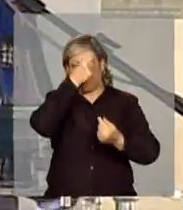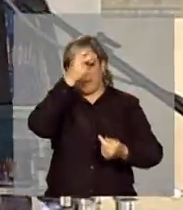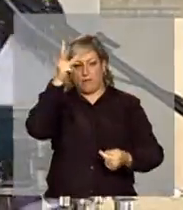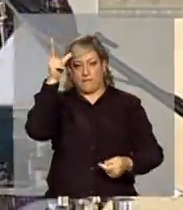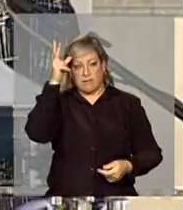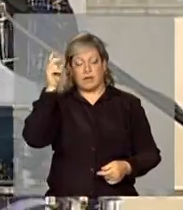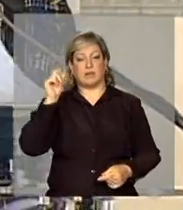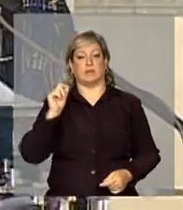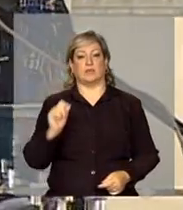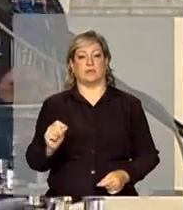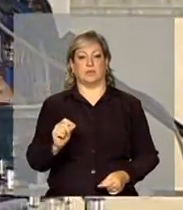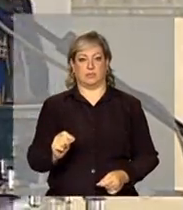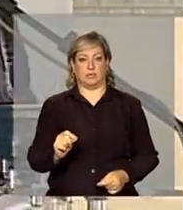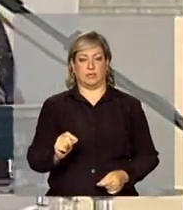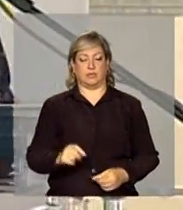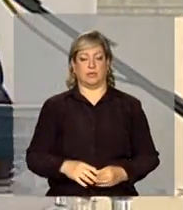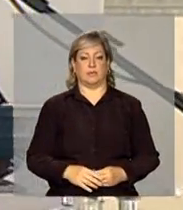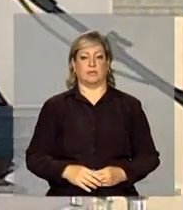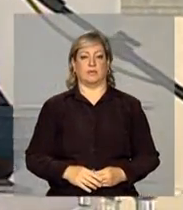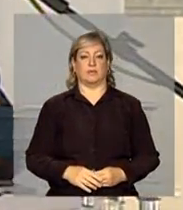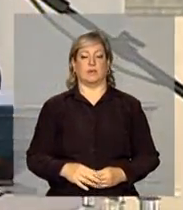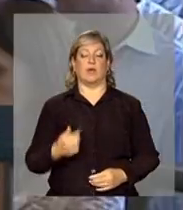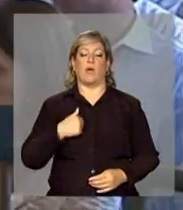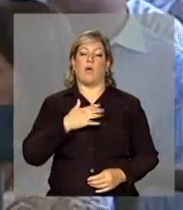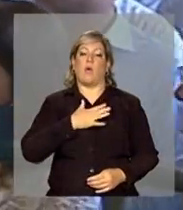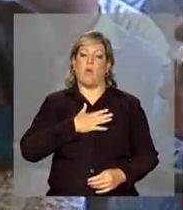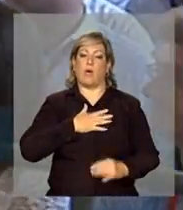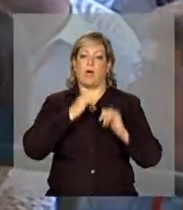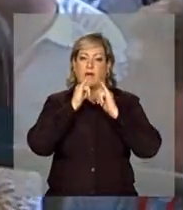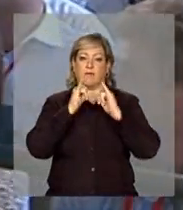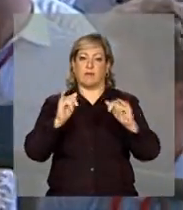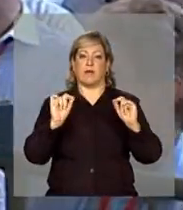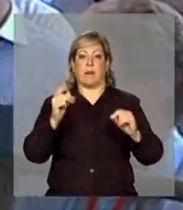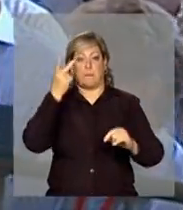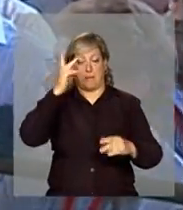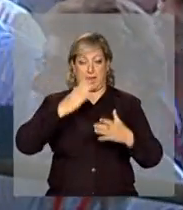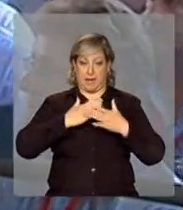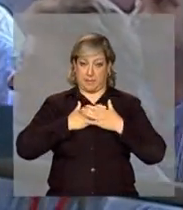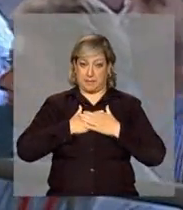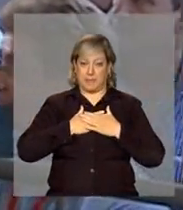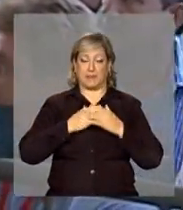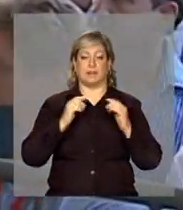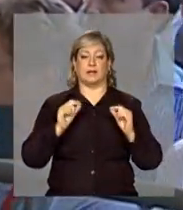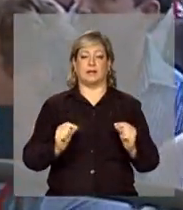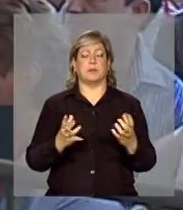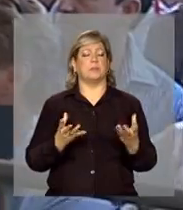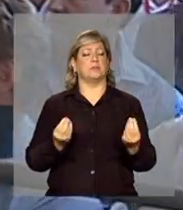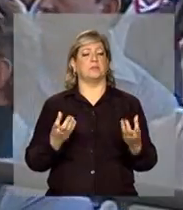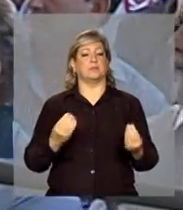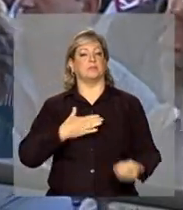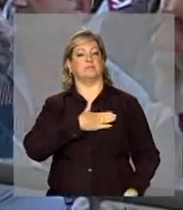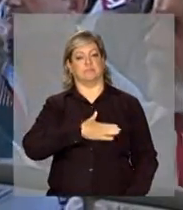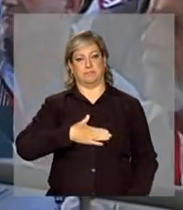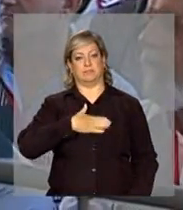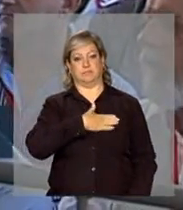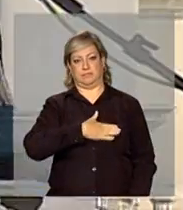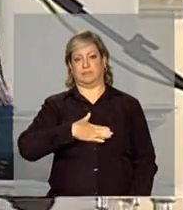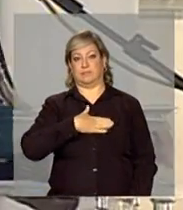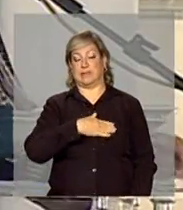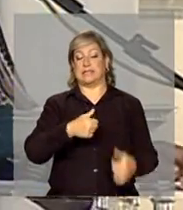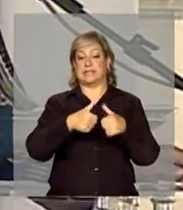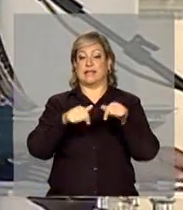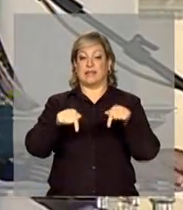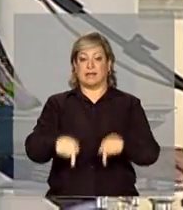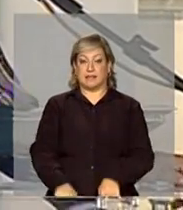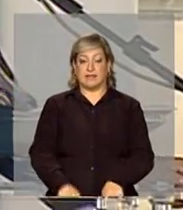prefeitos e gostaria de dizer que, para mim, é uma grande honra estar